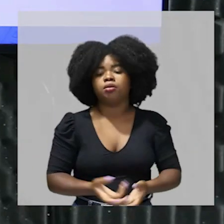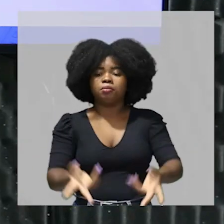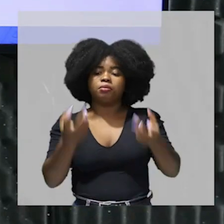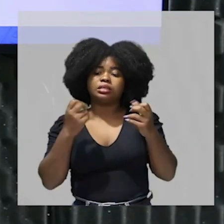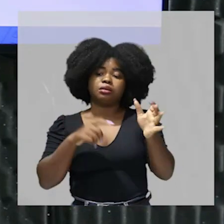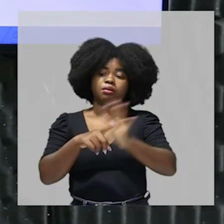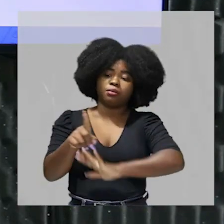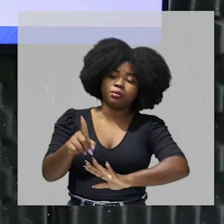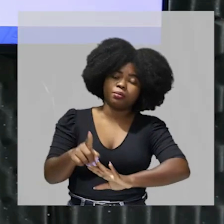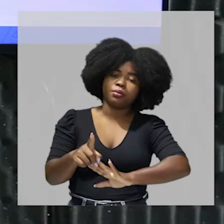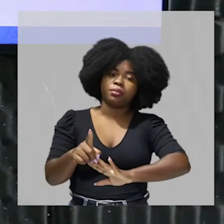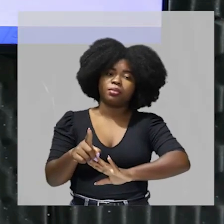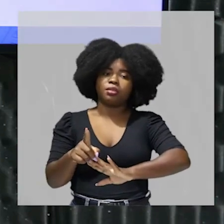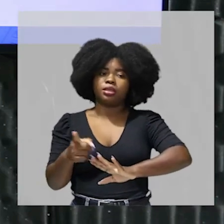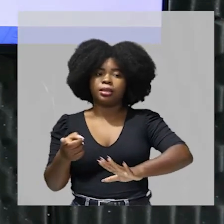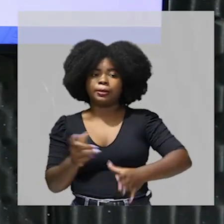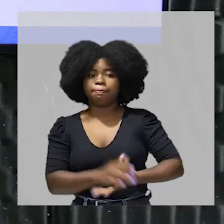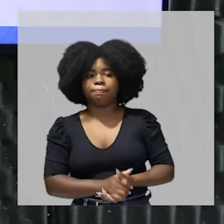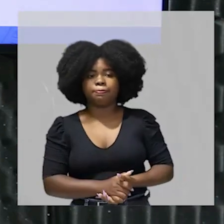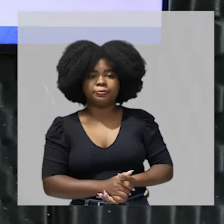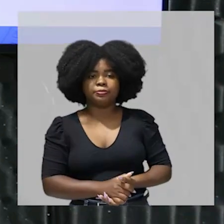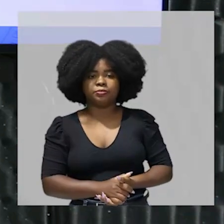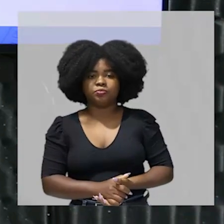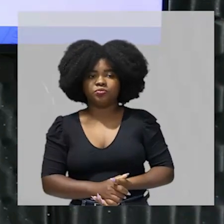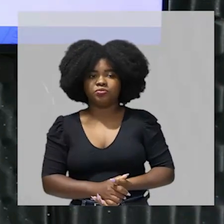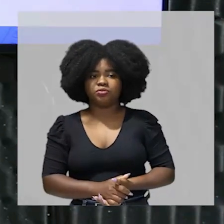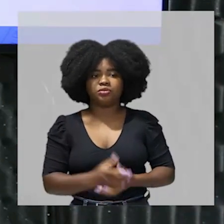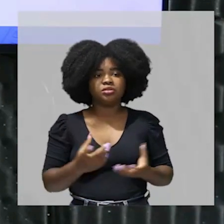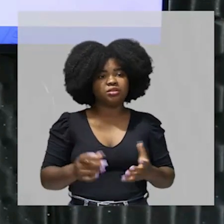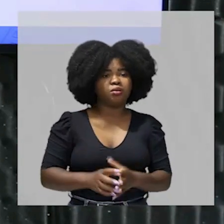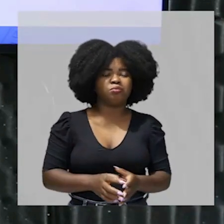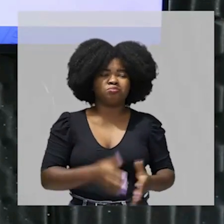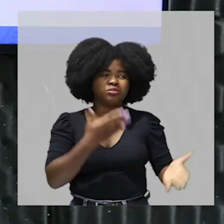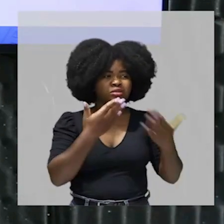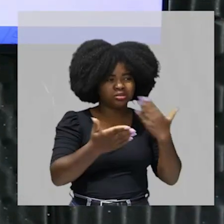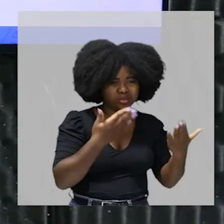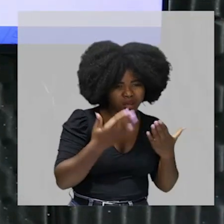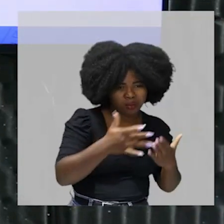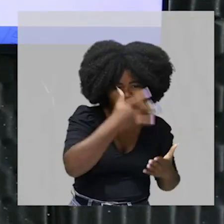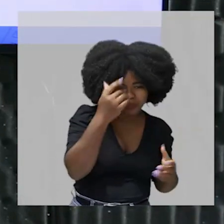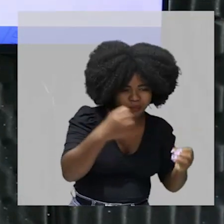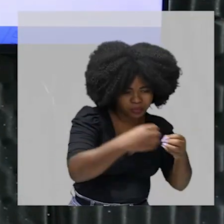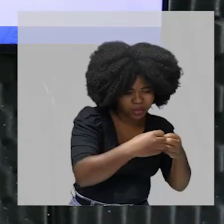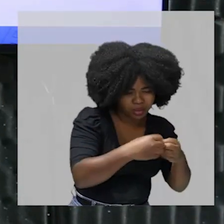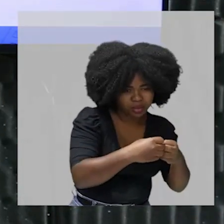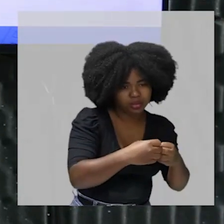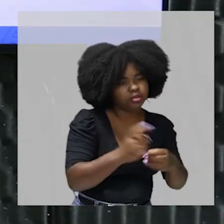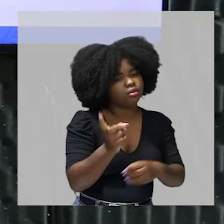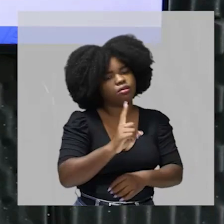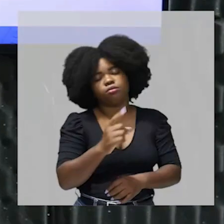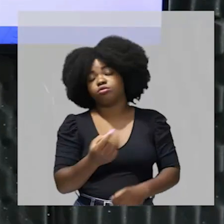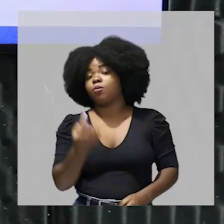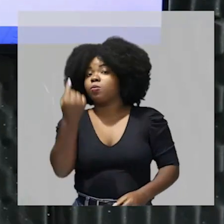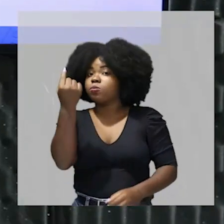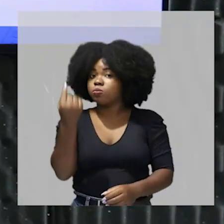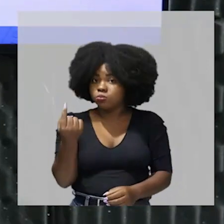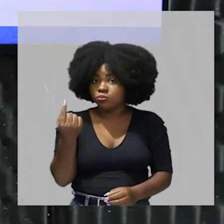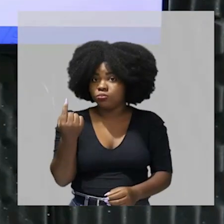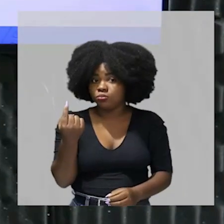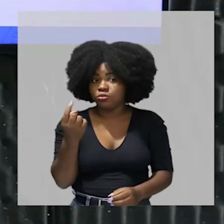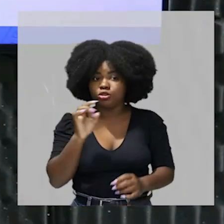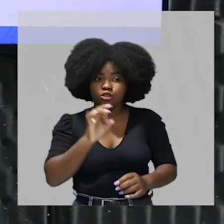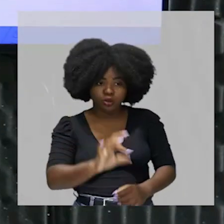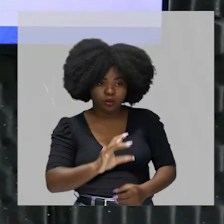questão diálogo com interlocutores próximos não são com interlocutores são com um interlocutor